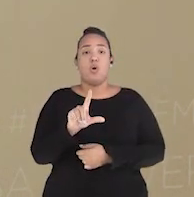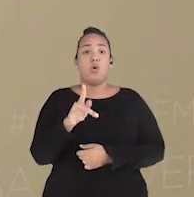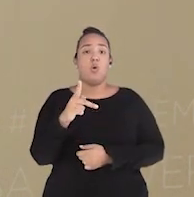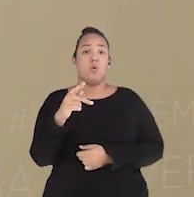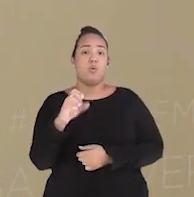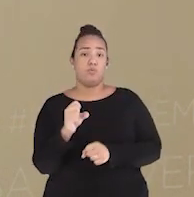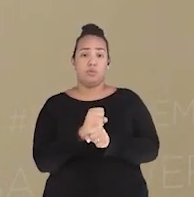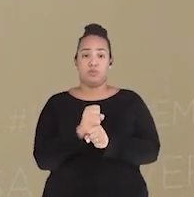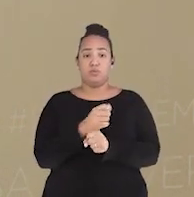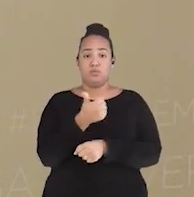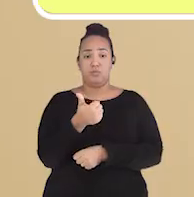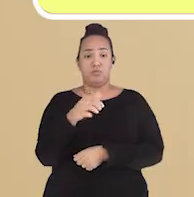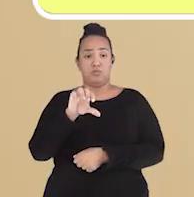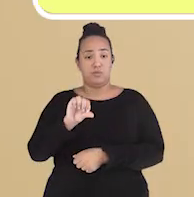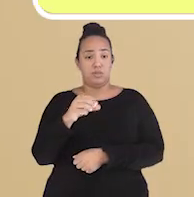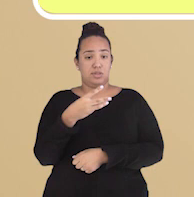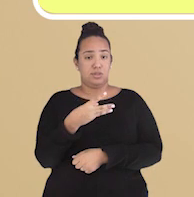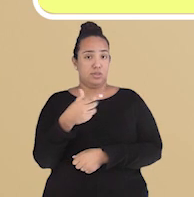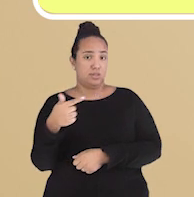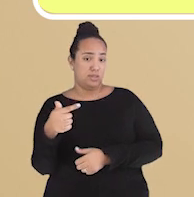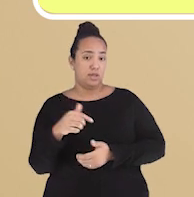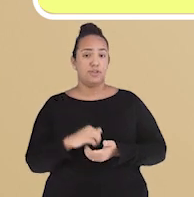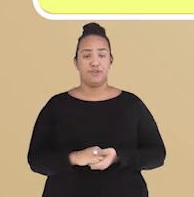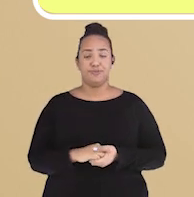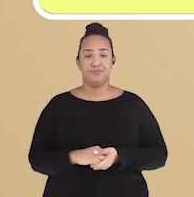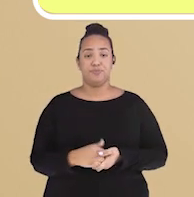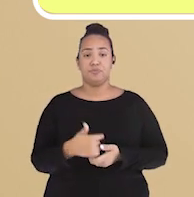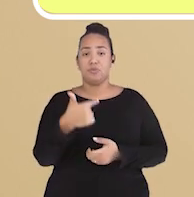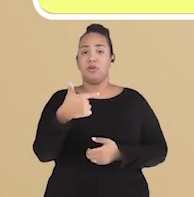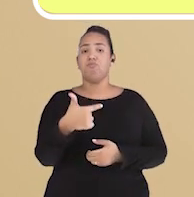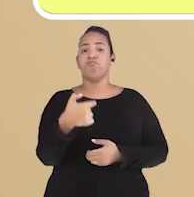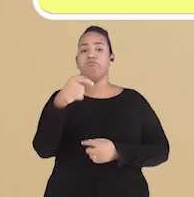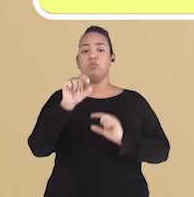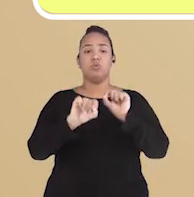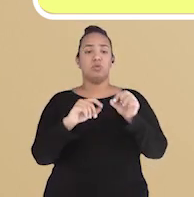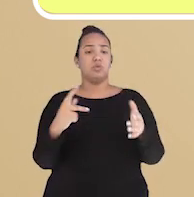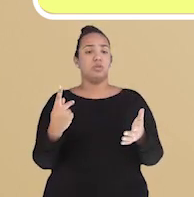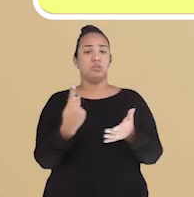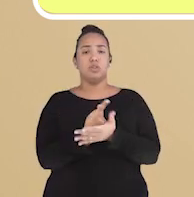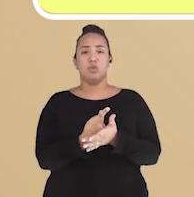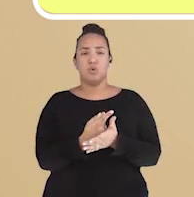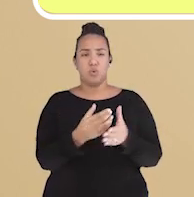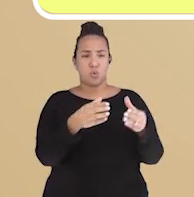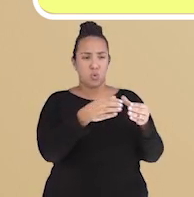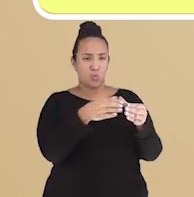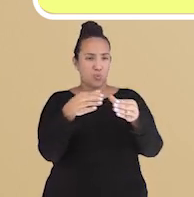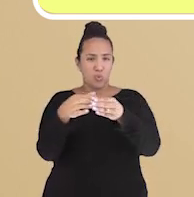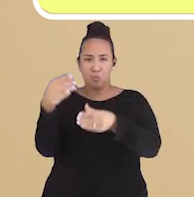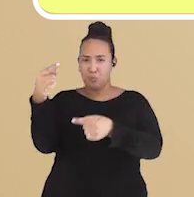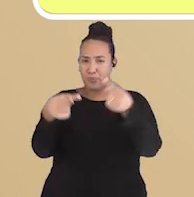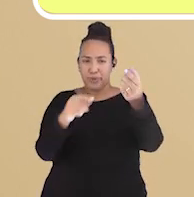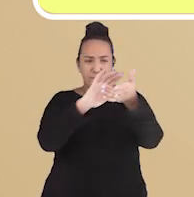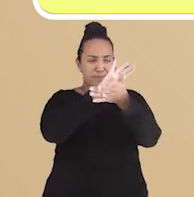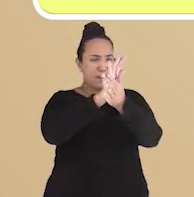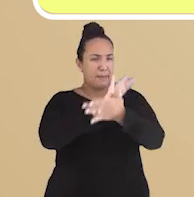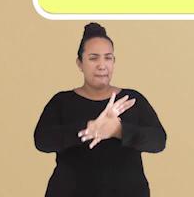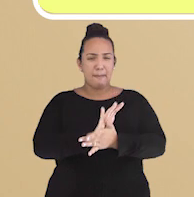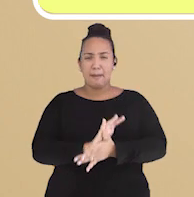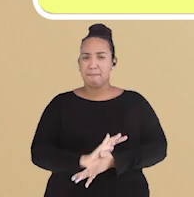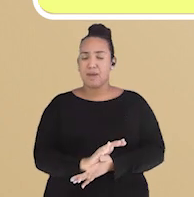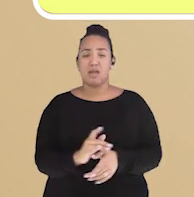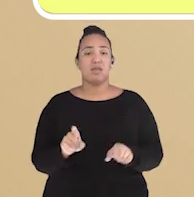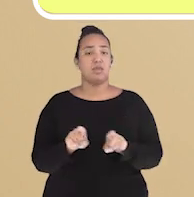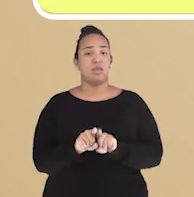de 1937. Getúlio Vargas decretou a extinção de todos os partidos políticos, inclusive a